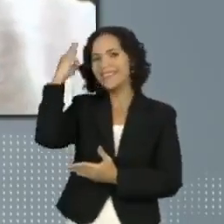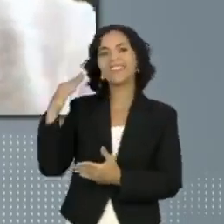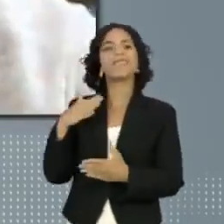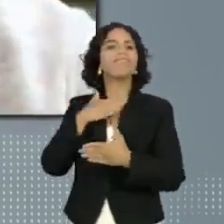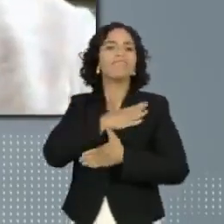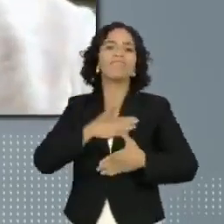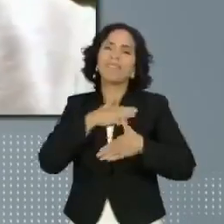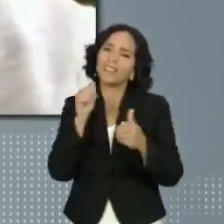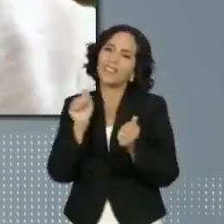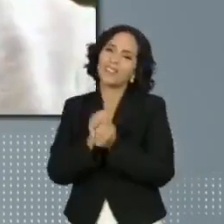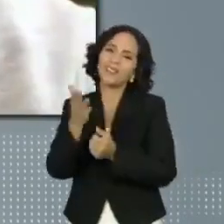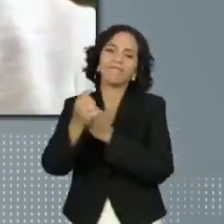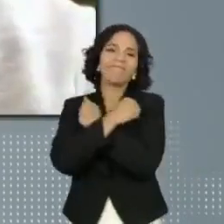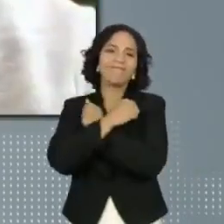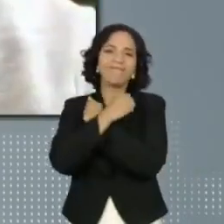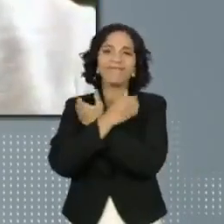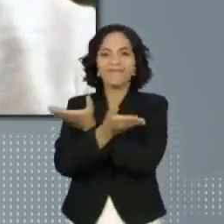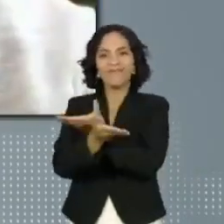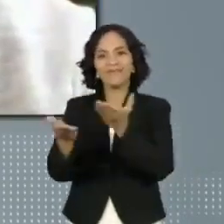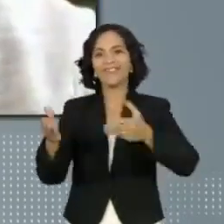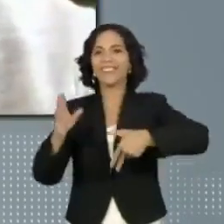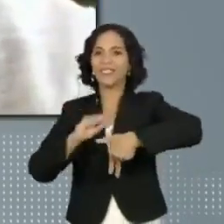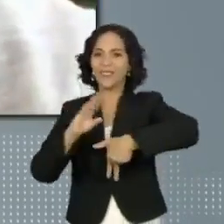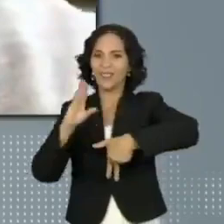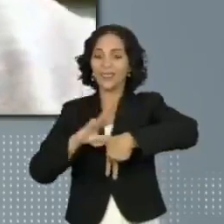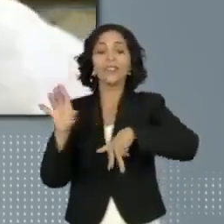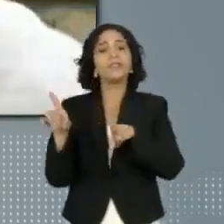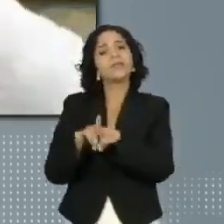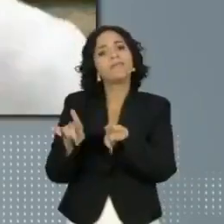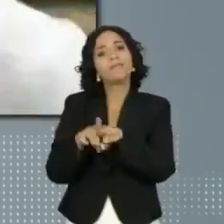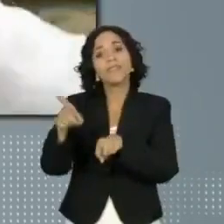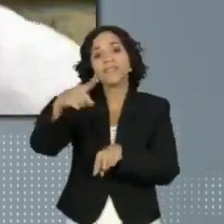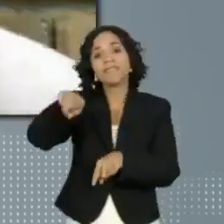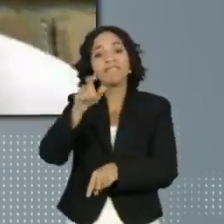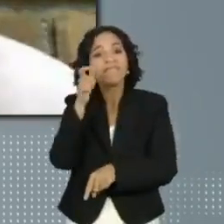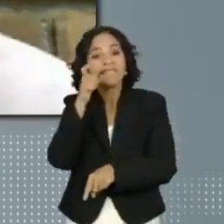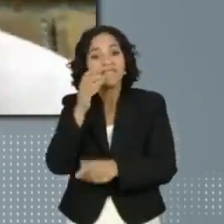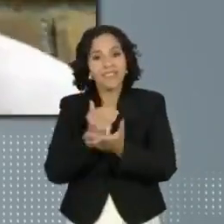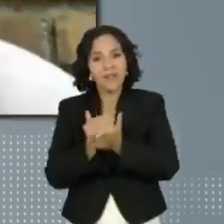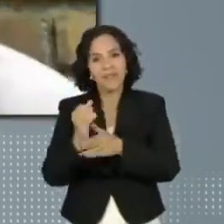você. Abraço a todo o pessoal da TV Cultura e todos aí que estamos nesse começo de novo ano.